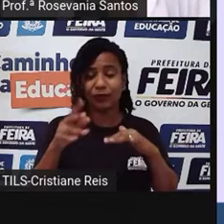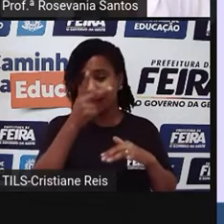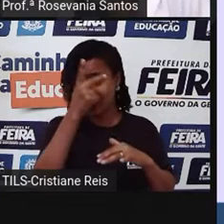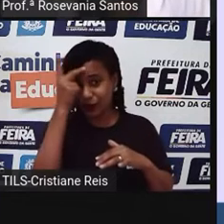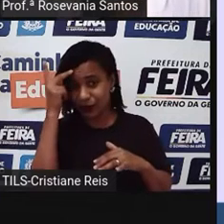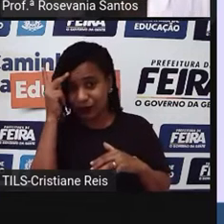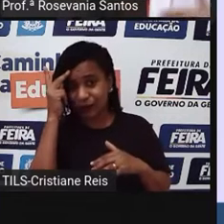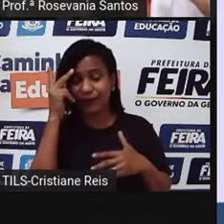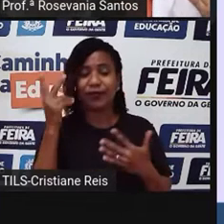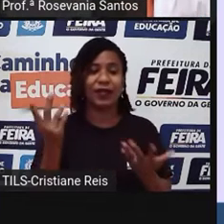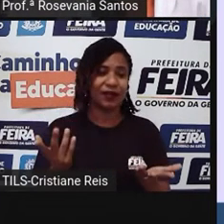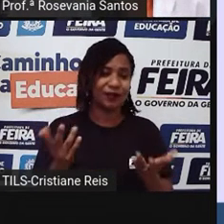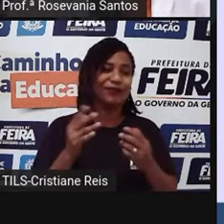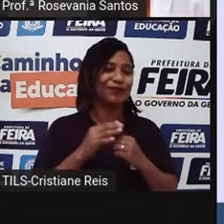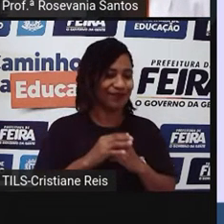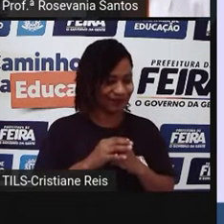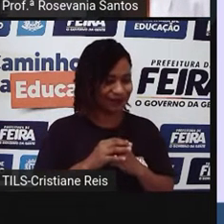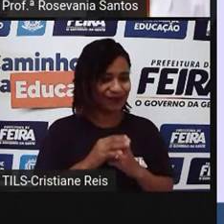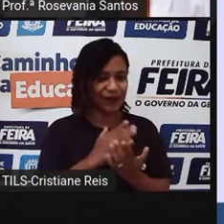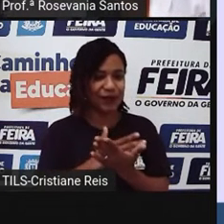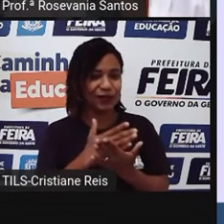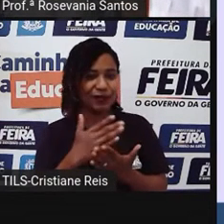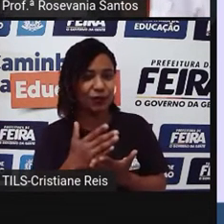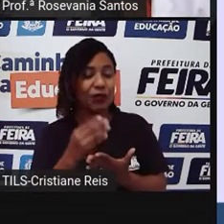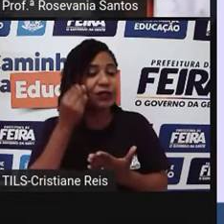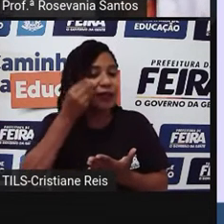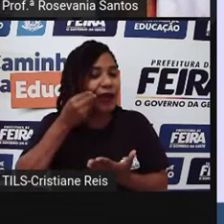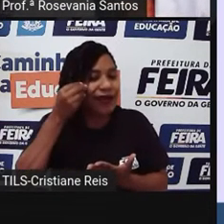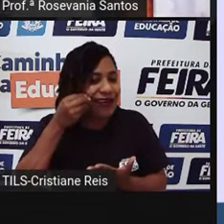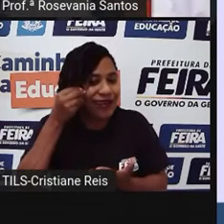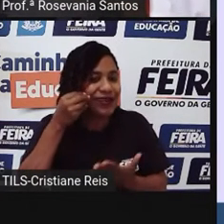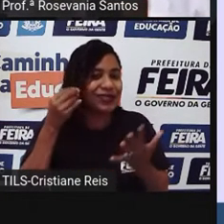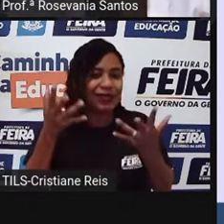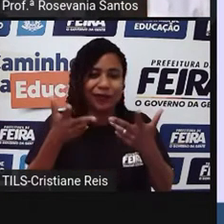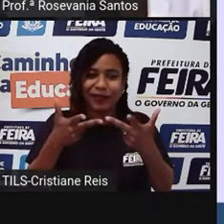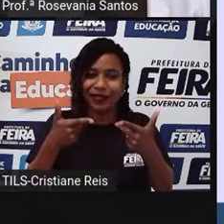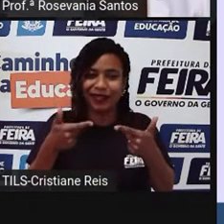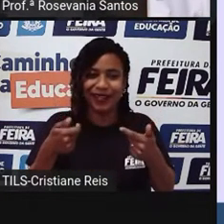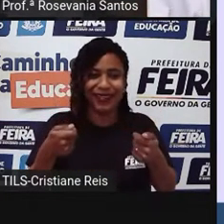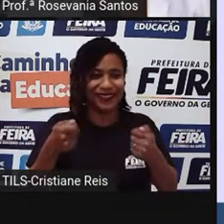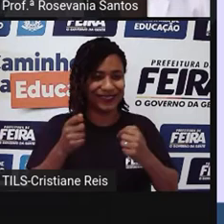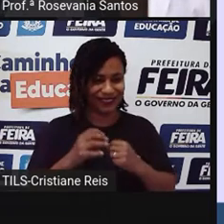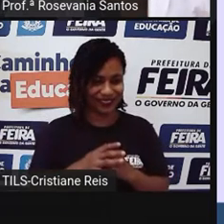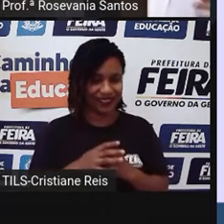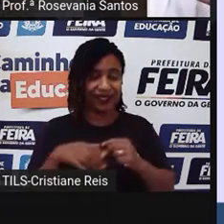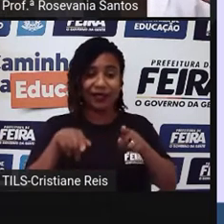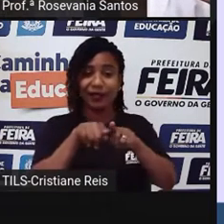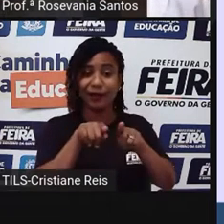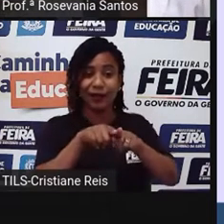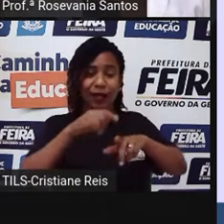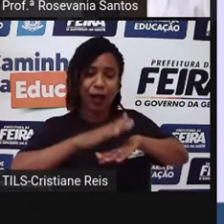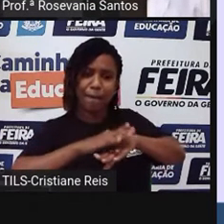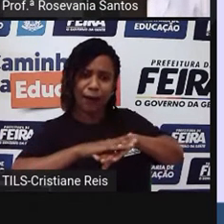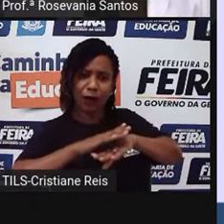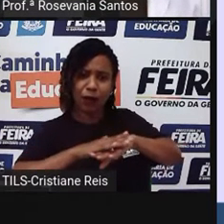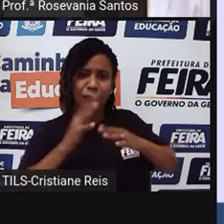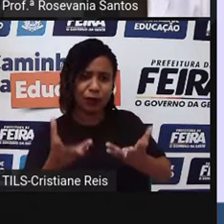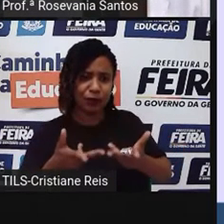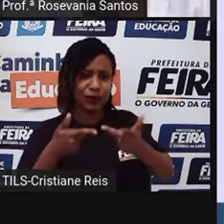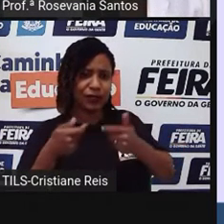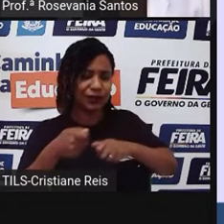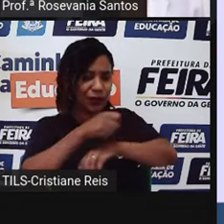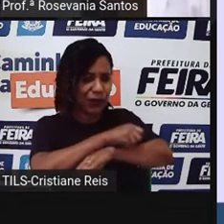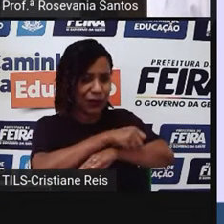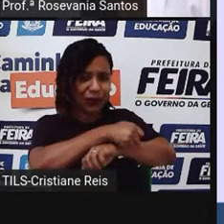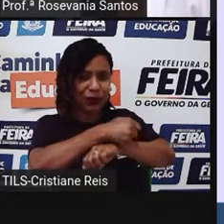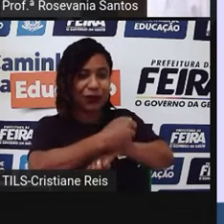levando seus conhecimentos, foram levando ali também suas práticas com relação ao lidar com a terra, ao trabalho de modo